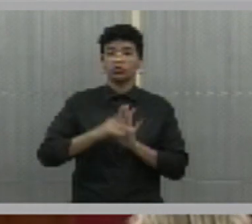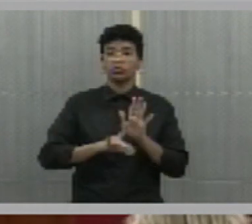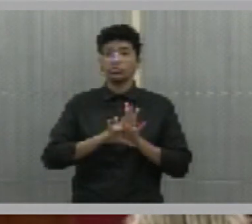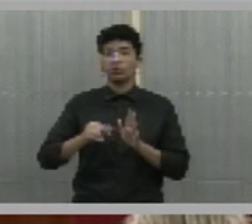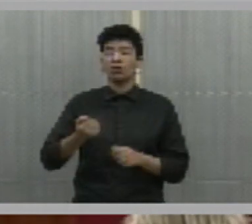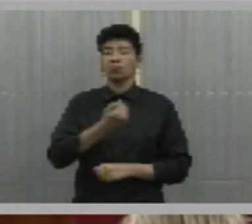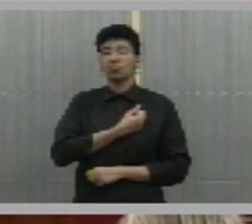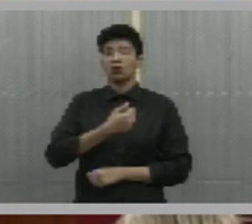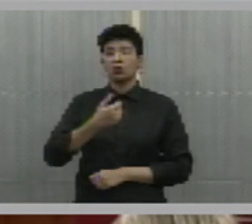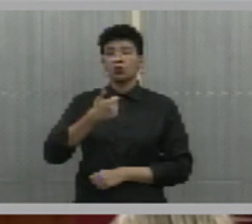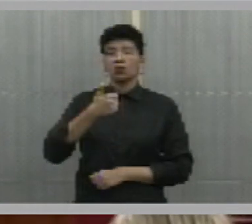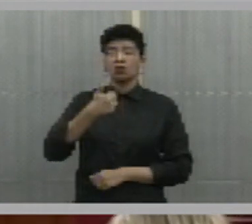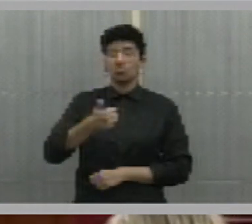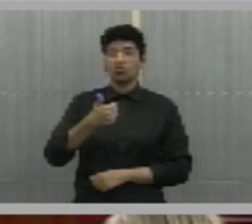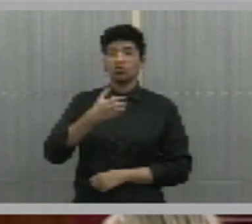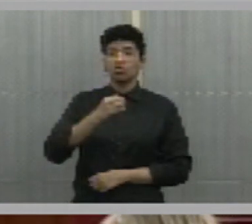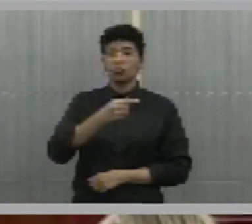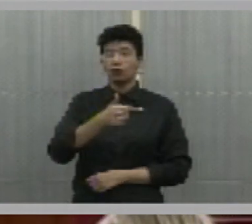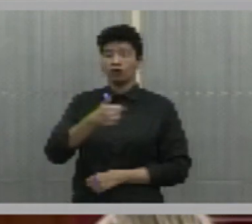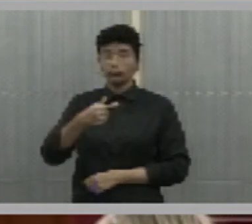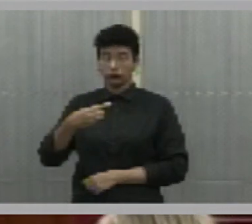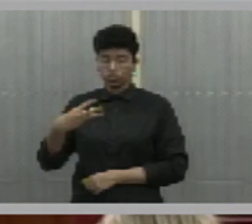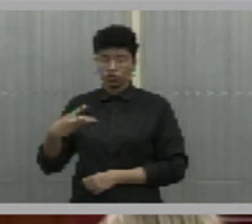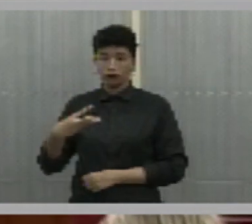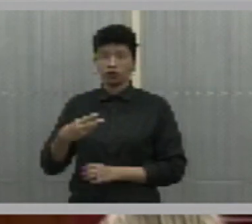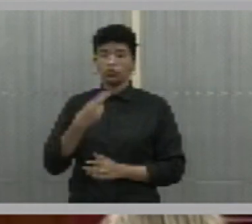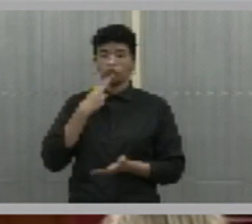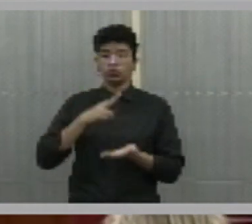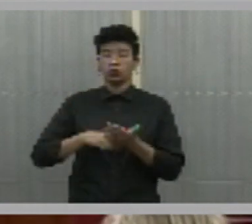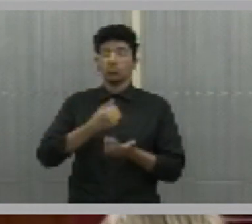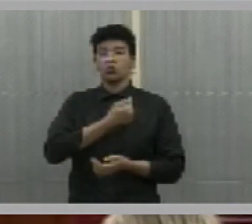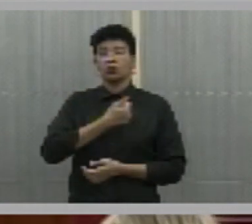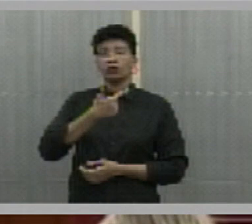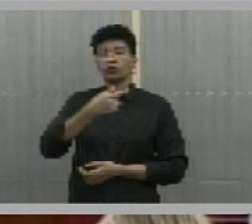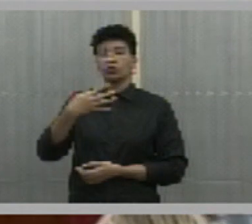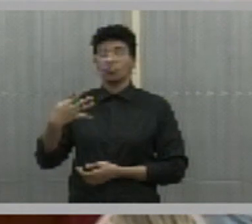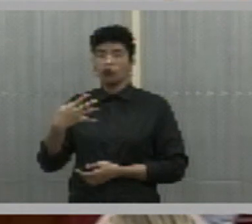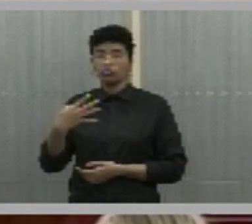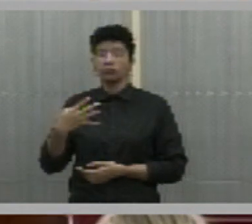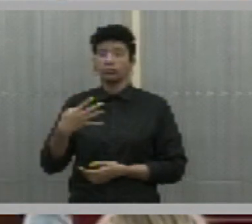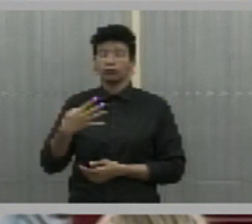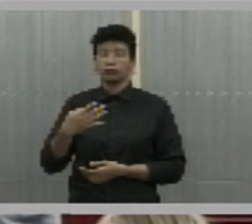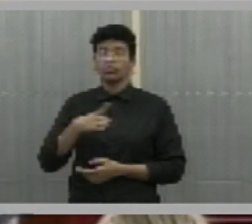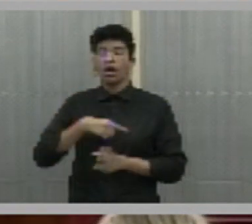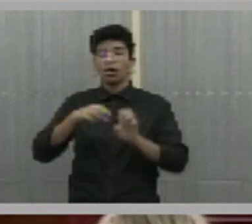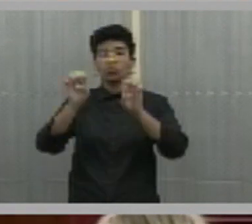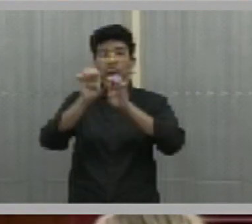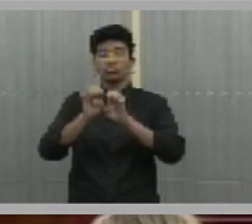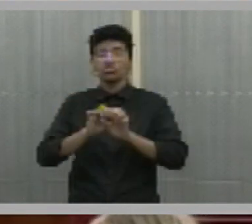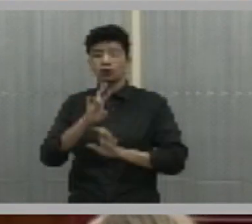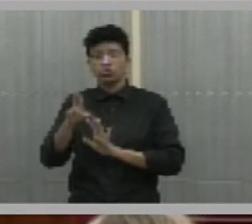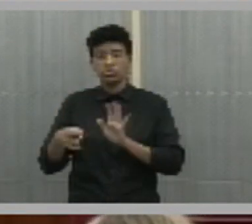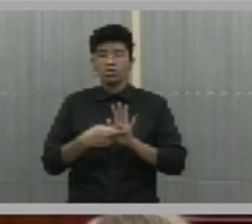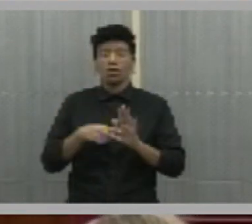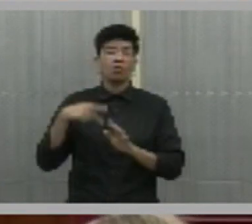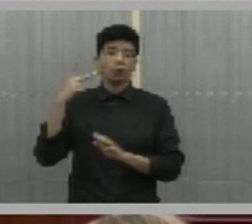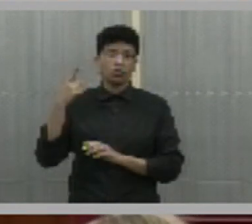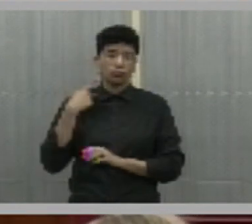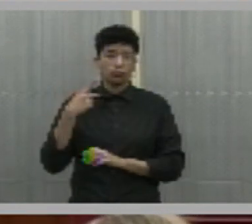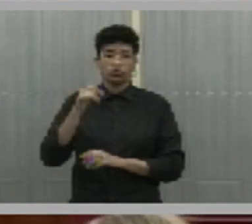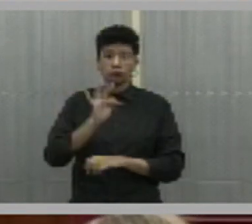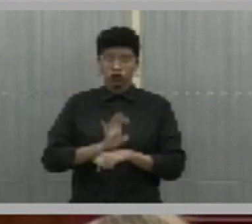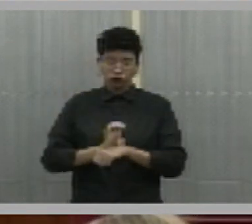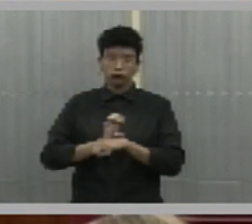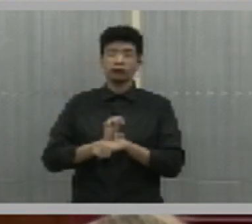número 1/2023. Referente à mensagem número 24, que ajusta a estrutura interna da Procuradoria-Geral do